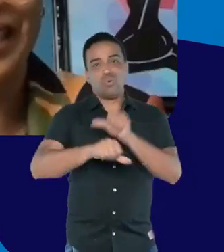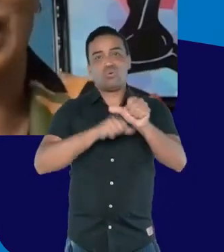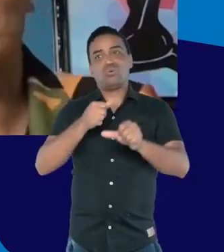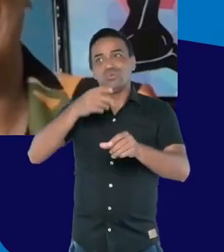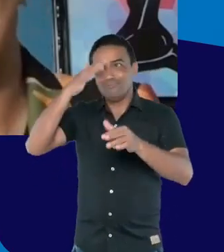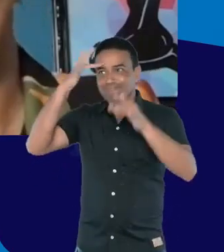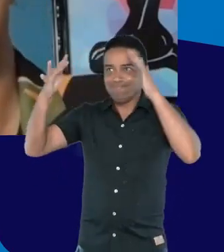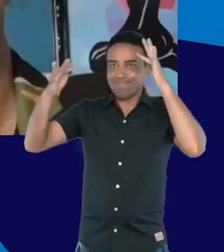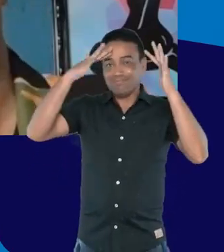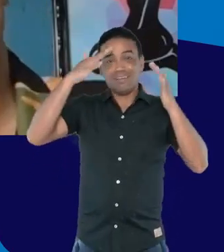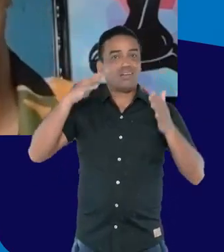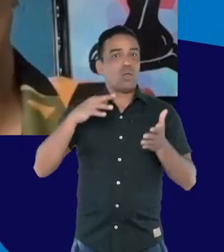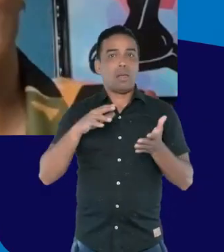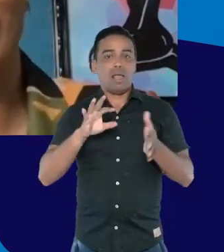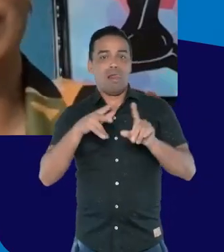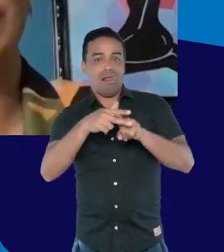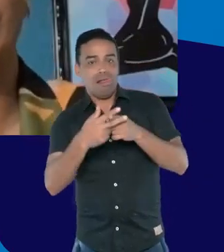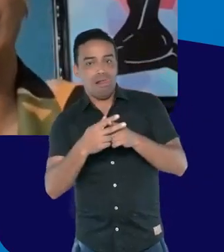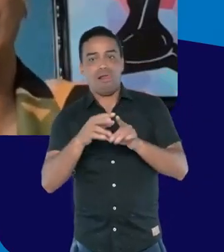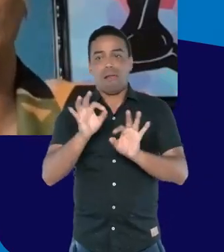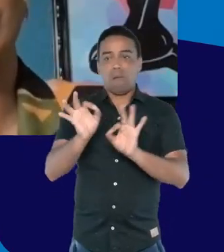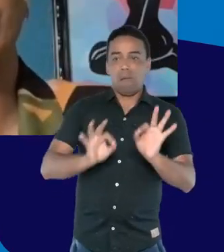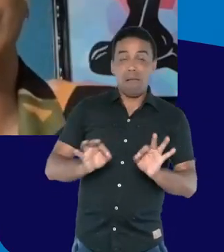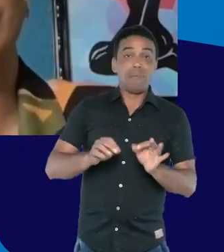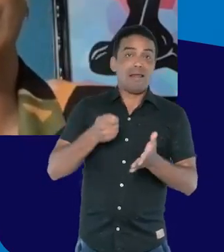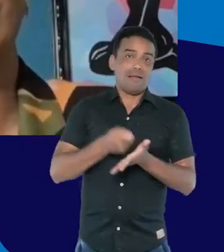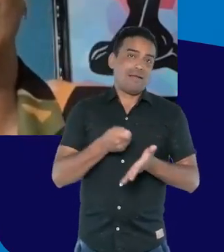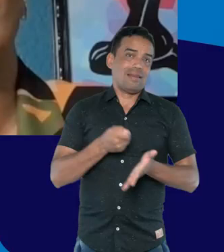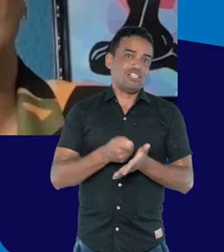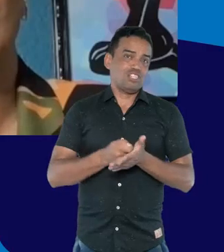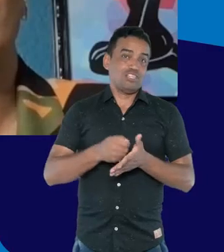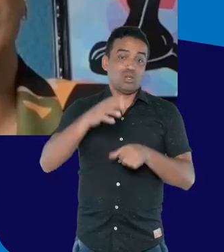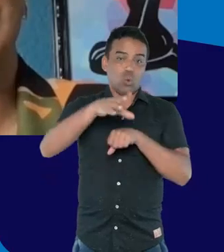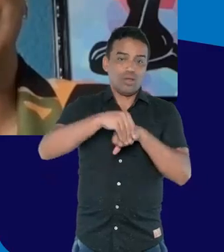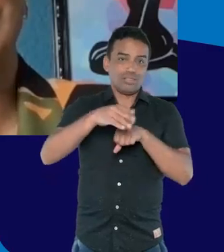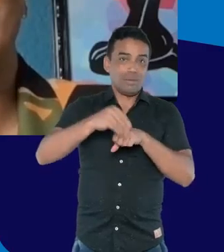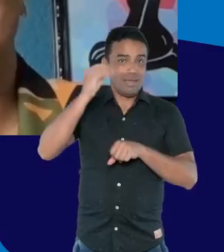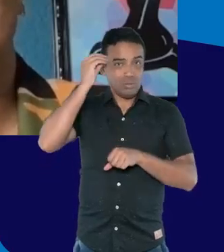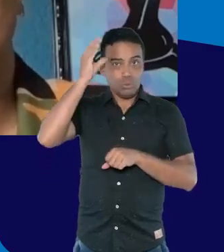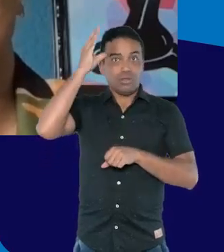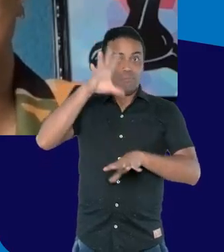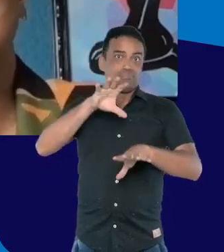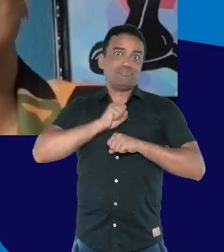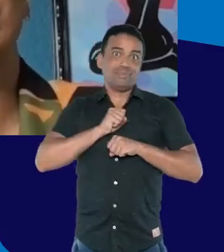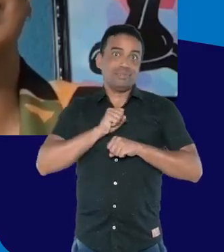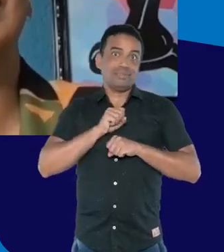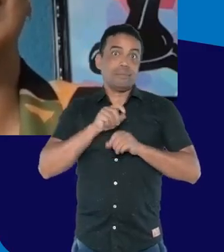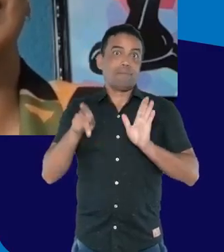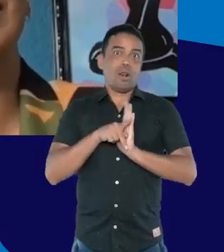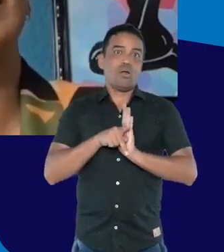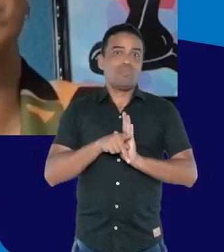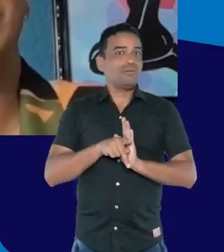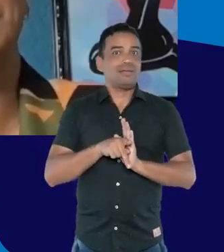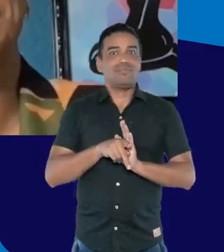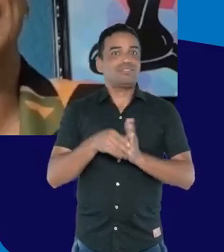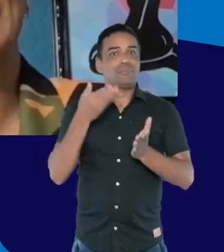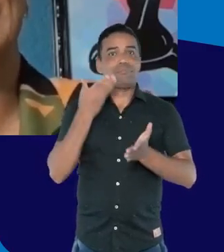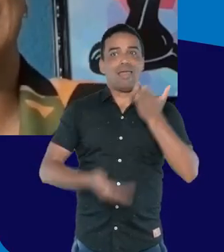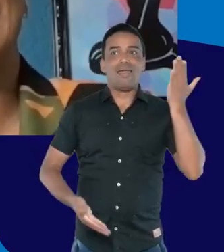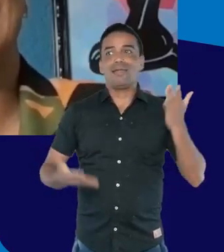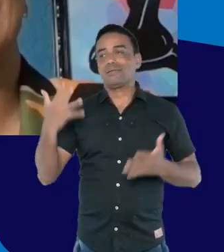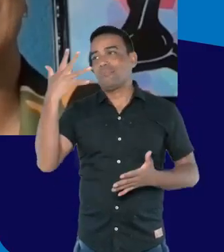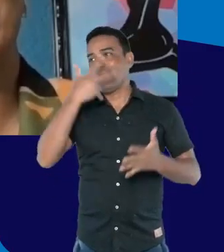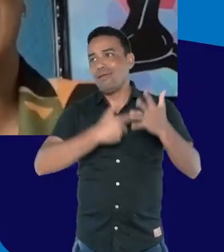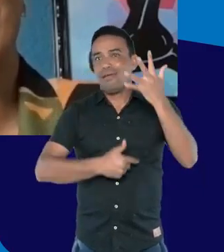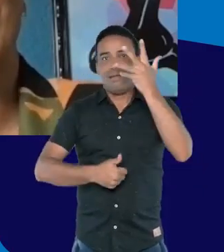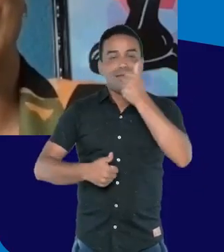ali mexer para garantir que o entendimento vai ser um entendimento específico, porque senão a gente não traz essa beleza também,